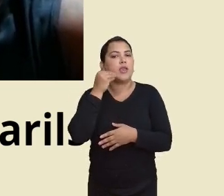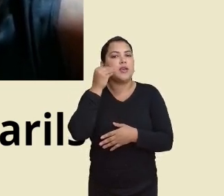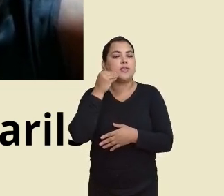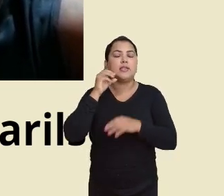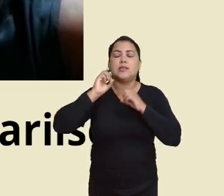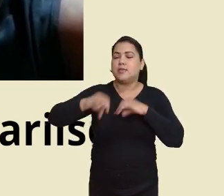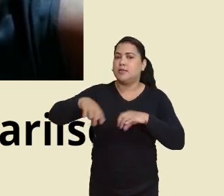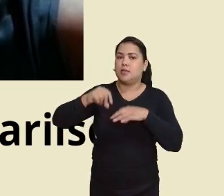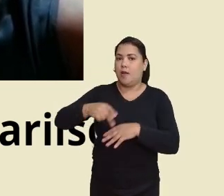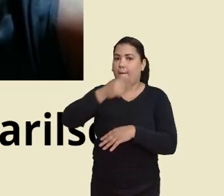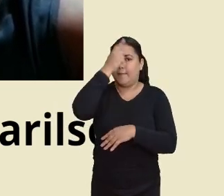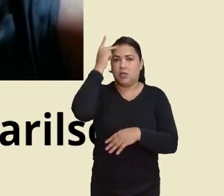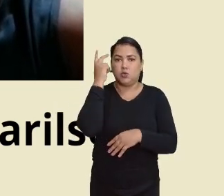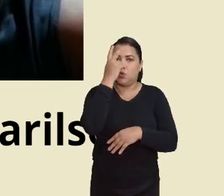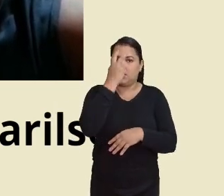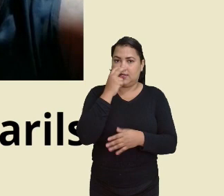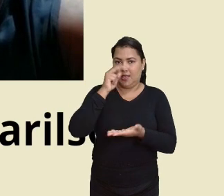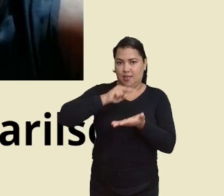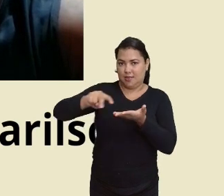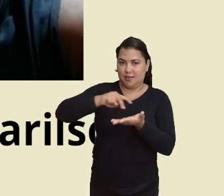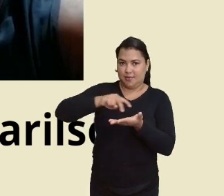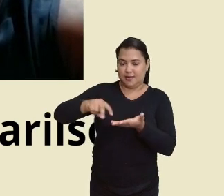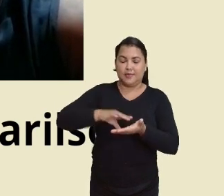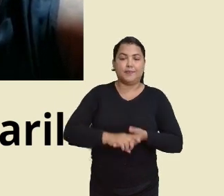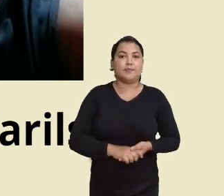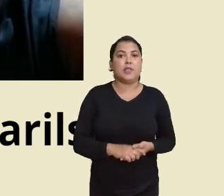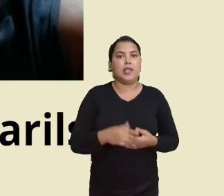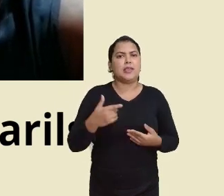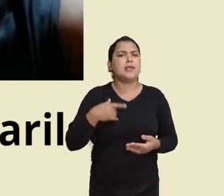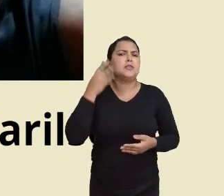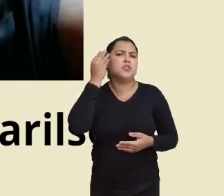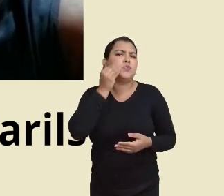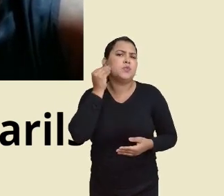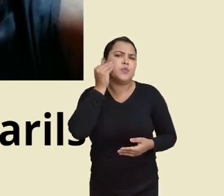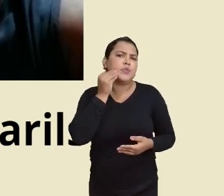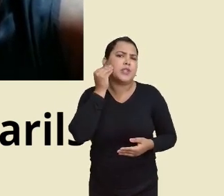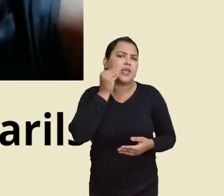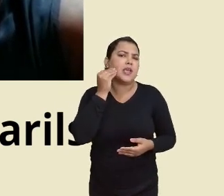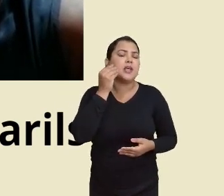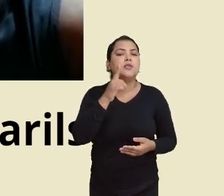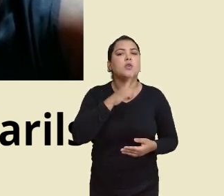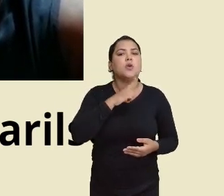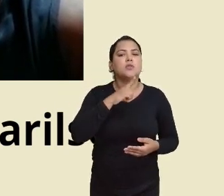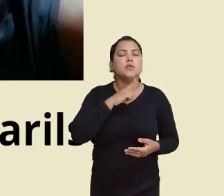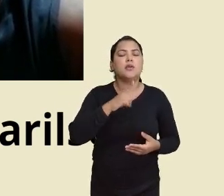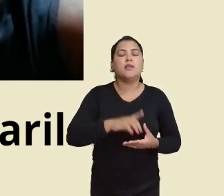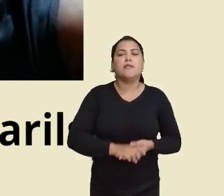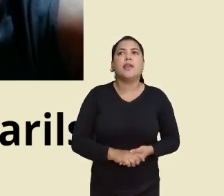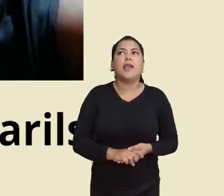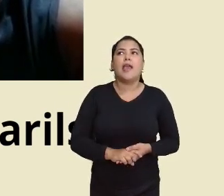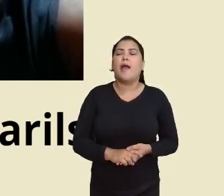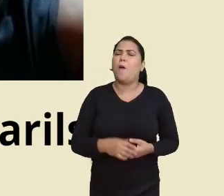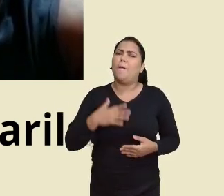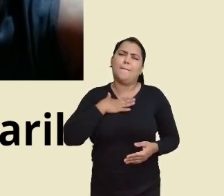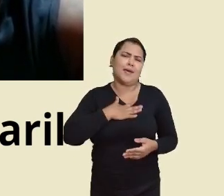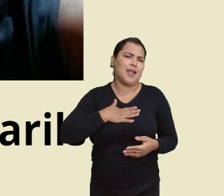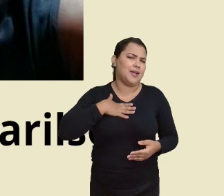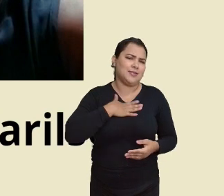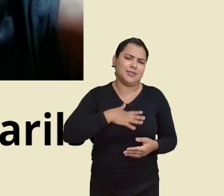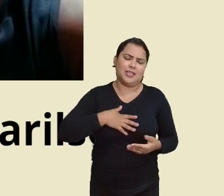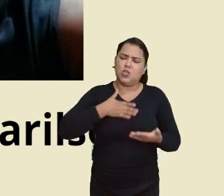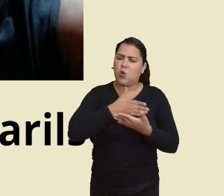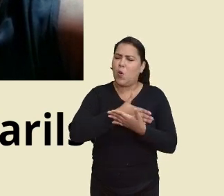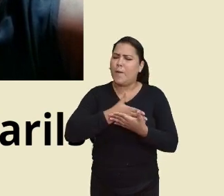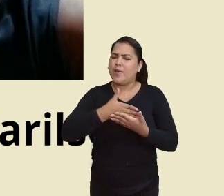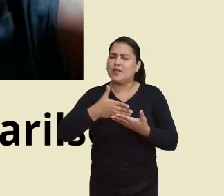deficiência visual. E a partir dessa experiência, eu tive o prazer de adentrar no mundo da